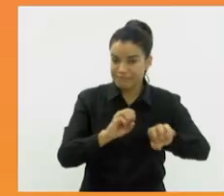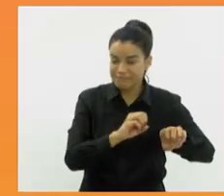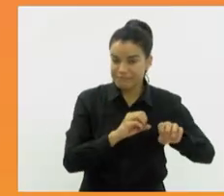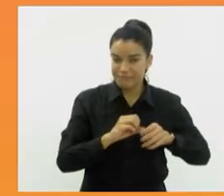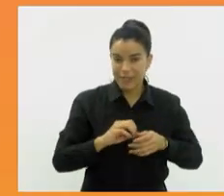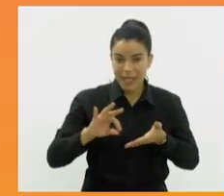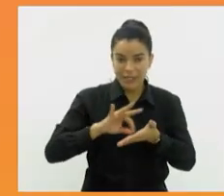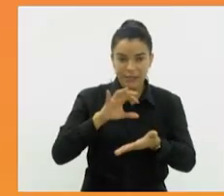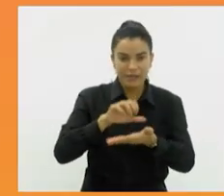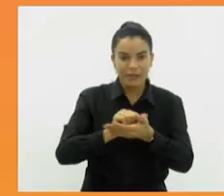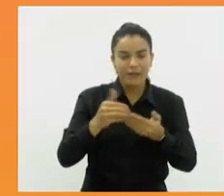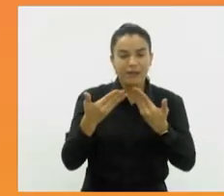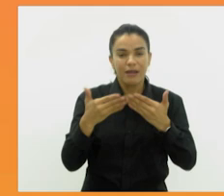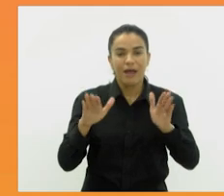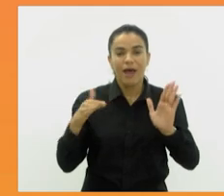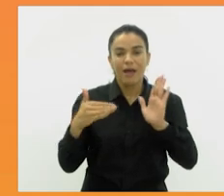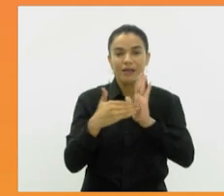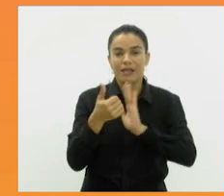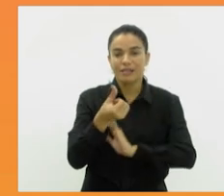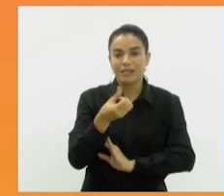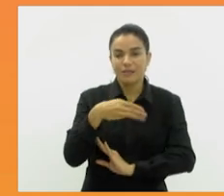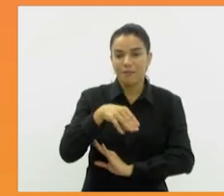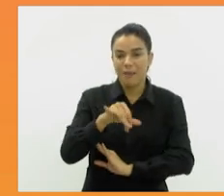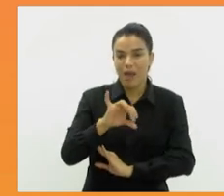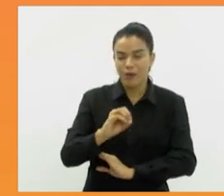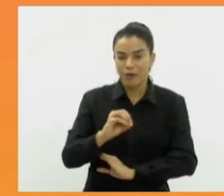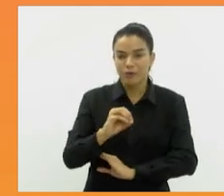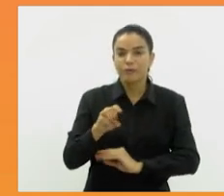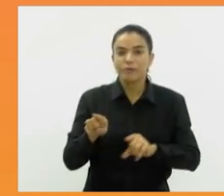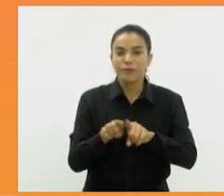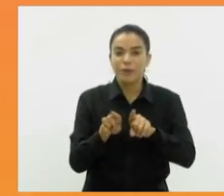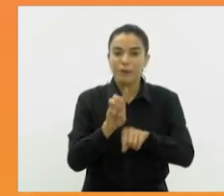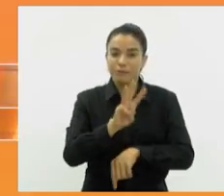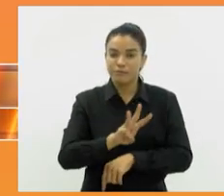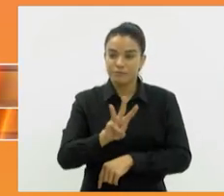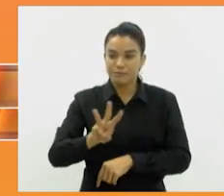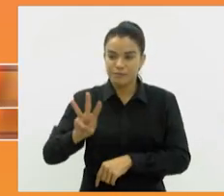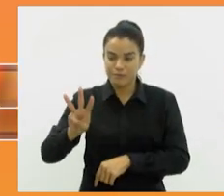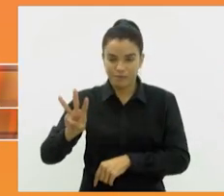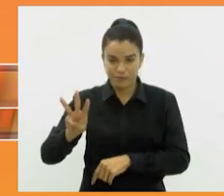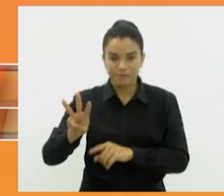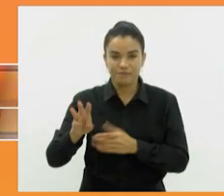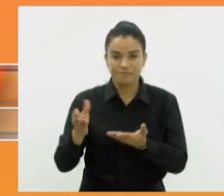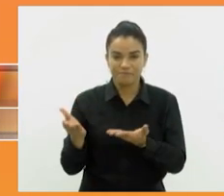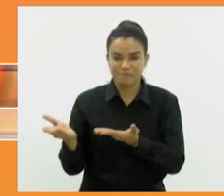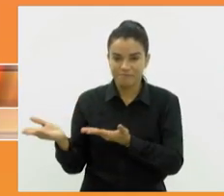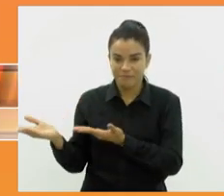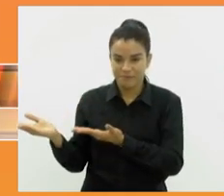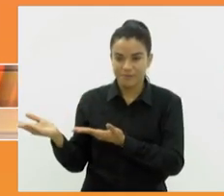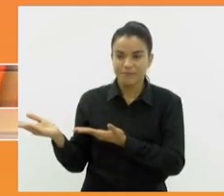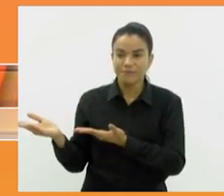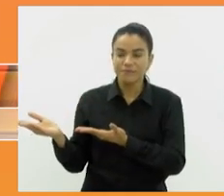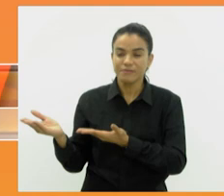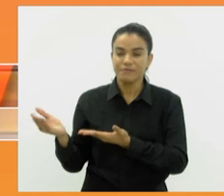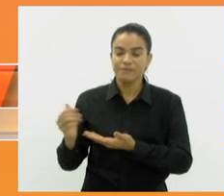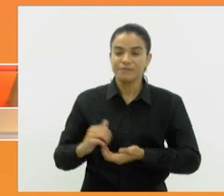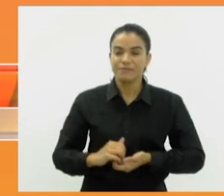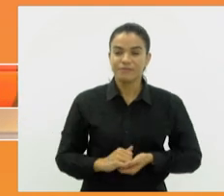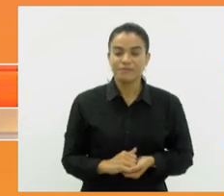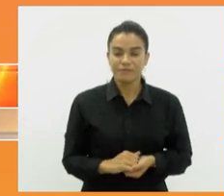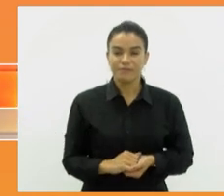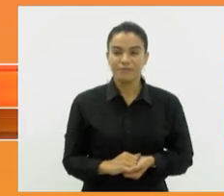inscrições estão abertas até o dia 6 de maio diretamente no site wwwp Educacional